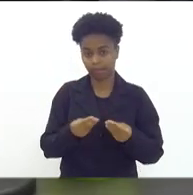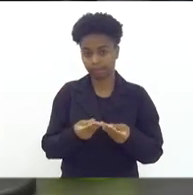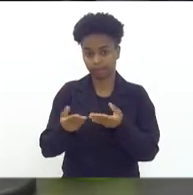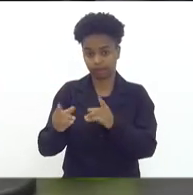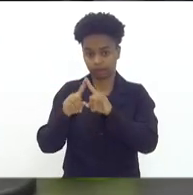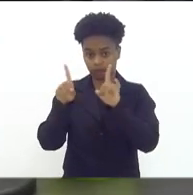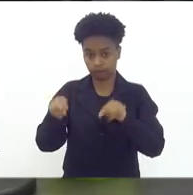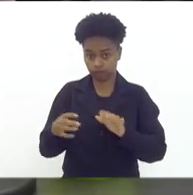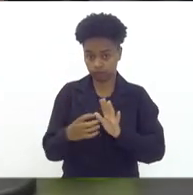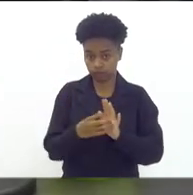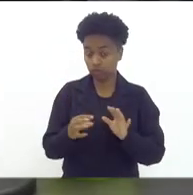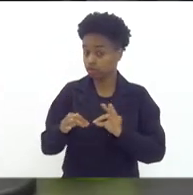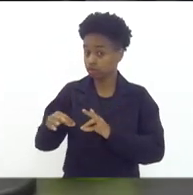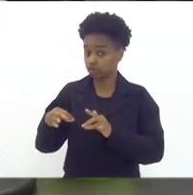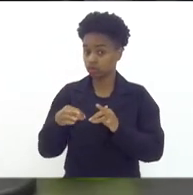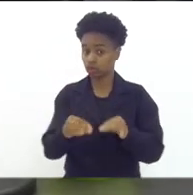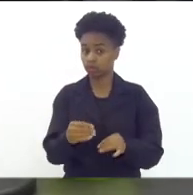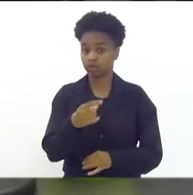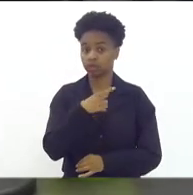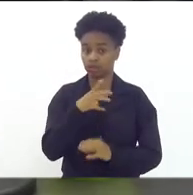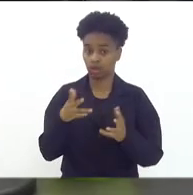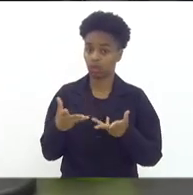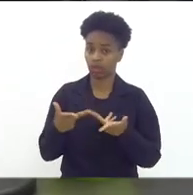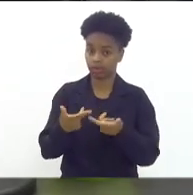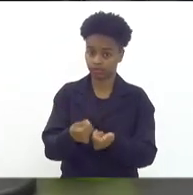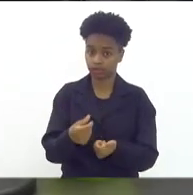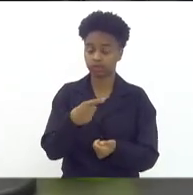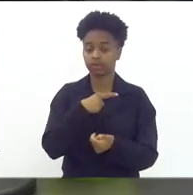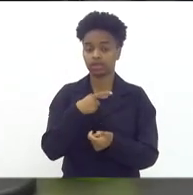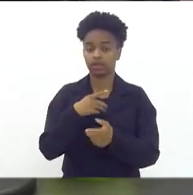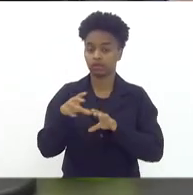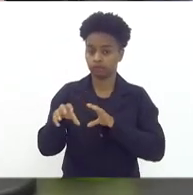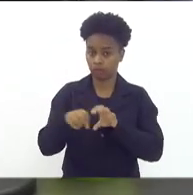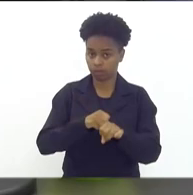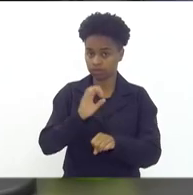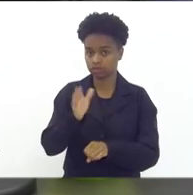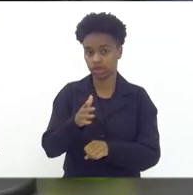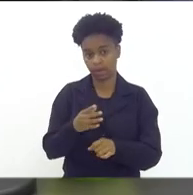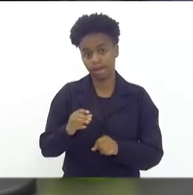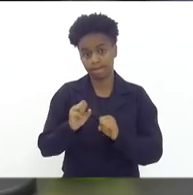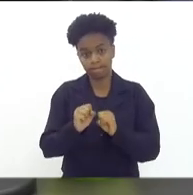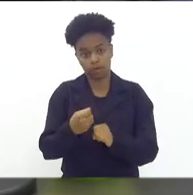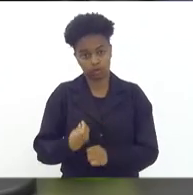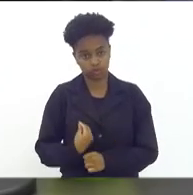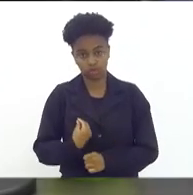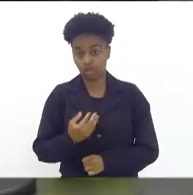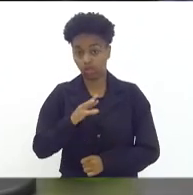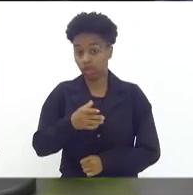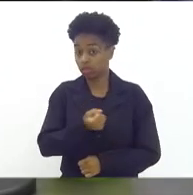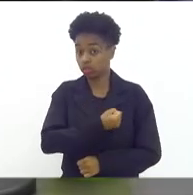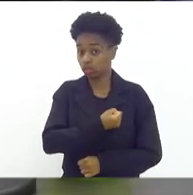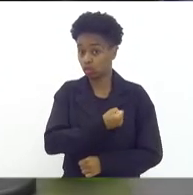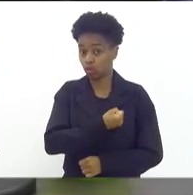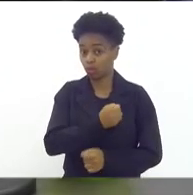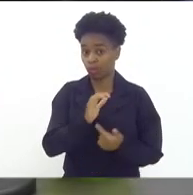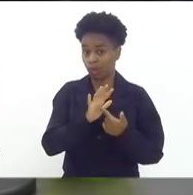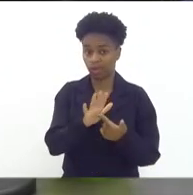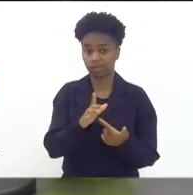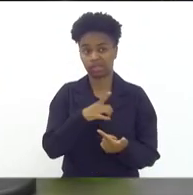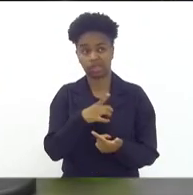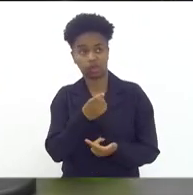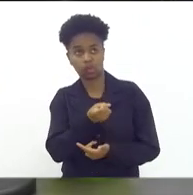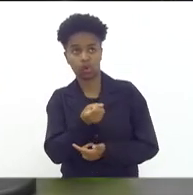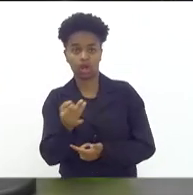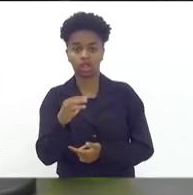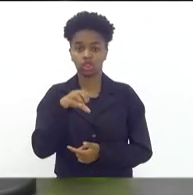todos eles têm as qualificações para estarem ali então não são números eu poderia muito bem dizer os senhores que há